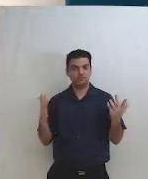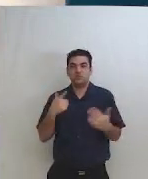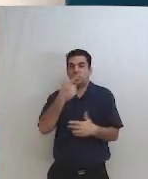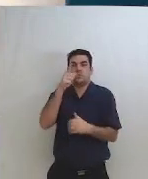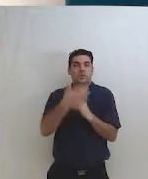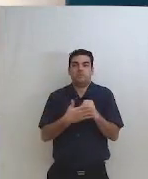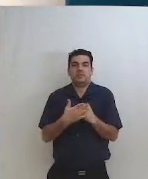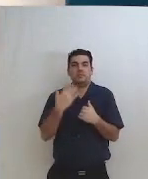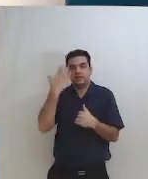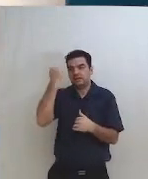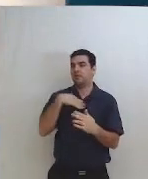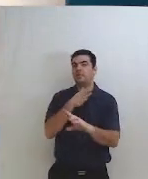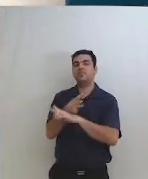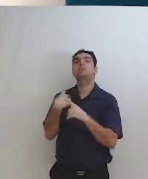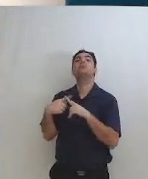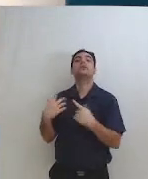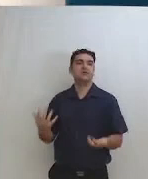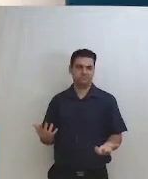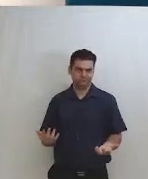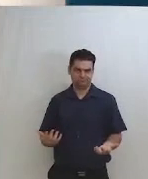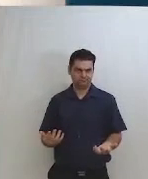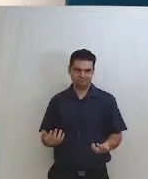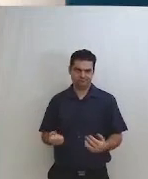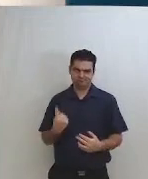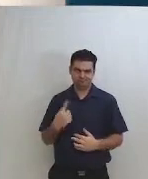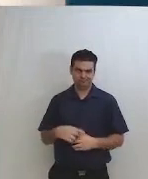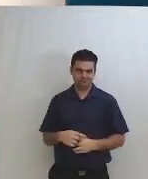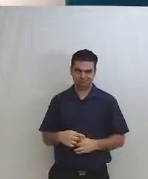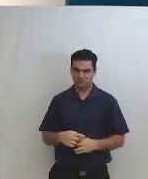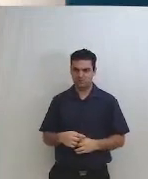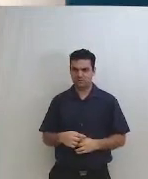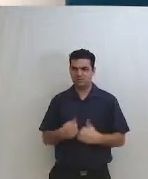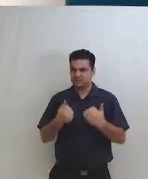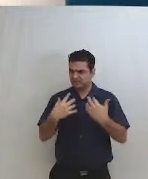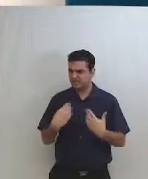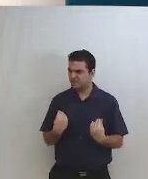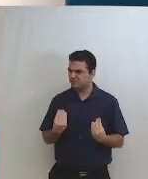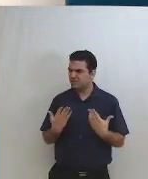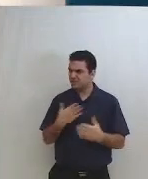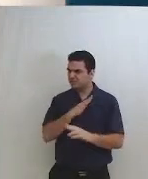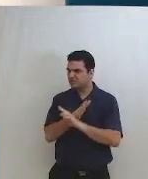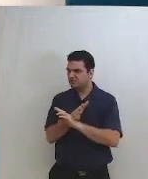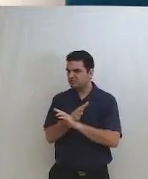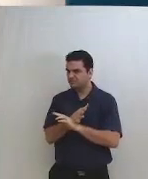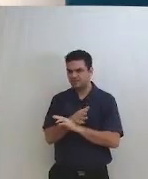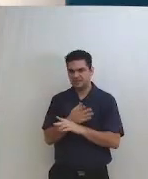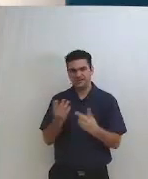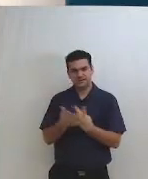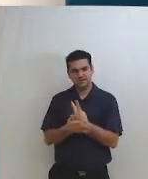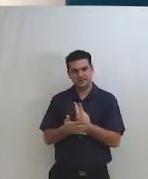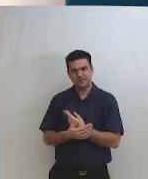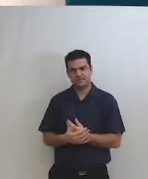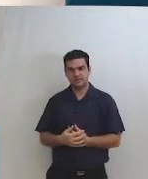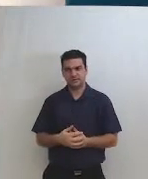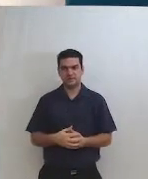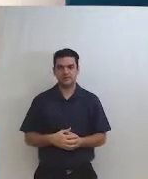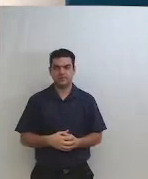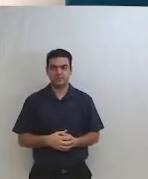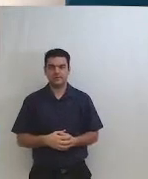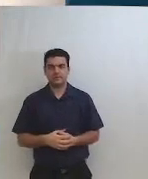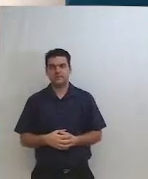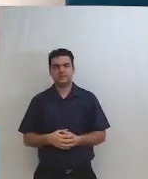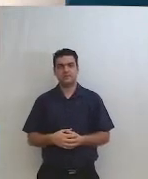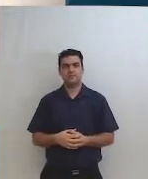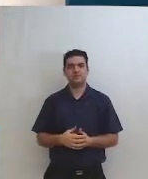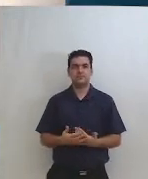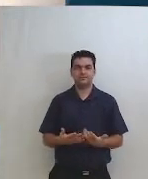ingresso na casa do paciente que justificasse aí a invasão domiciliar sem o competente